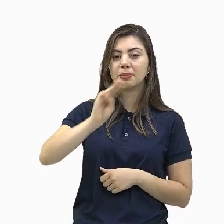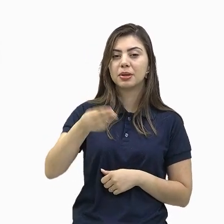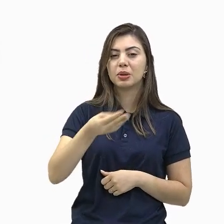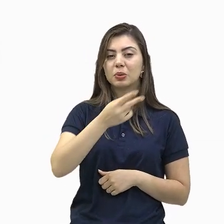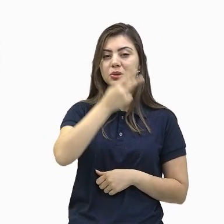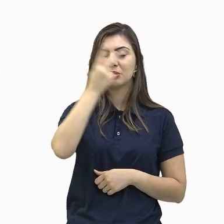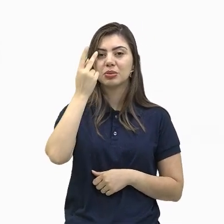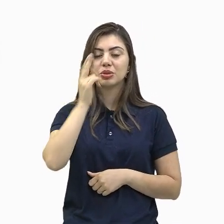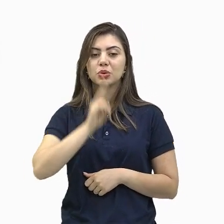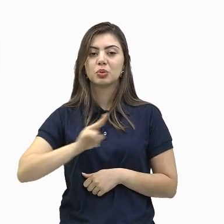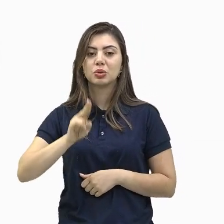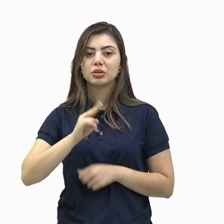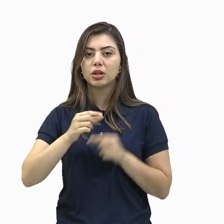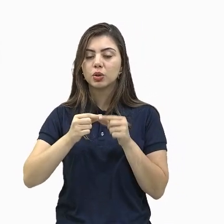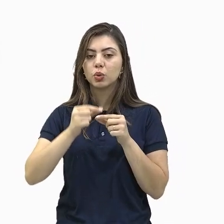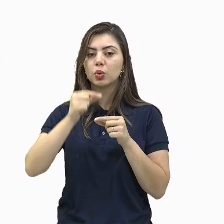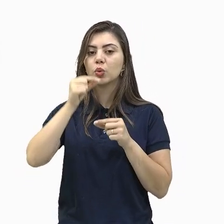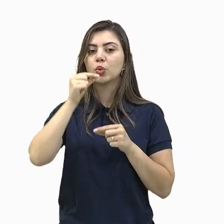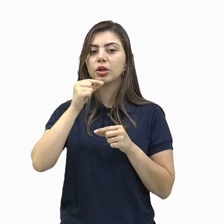aí